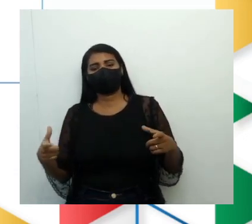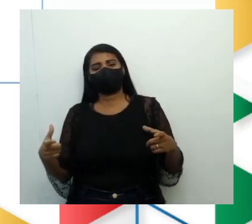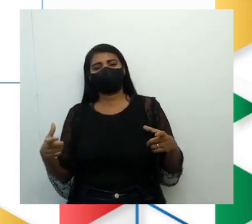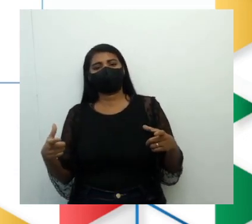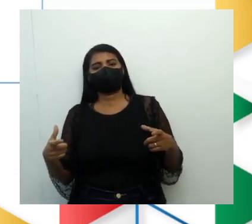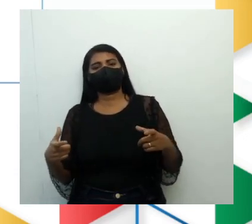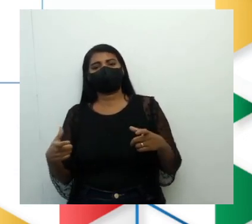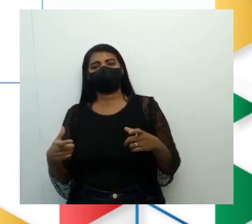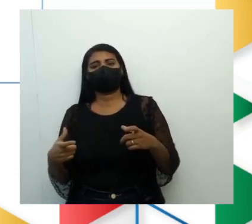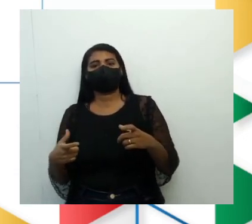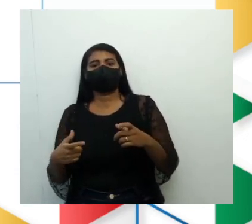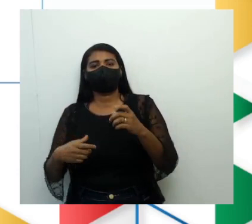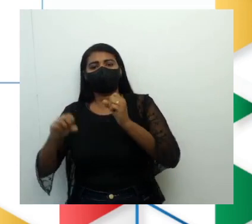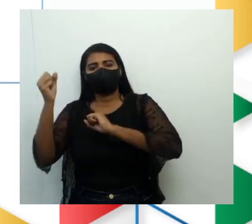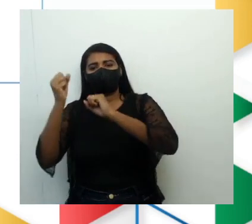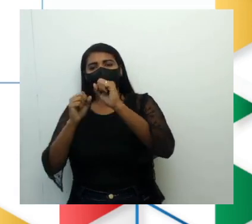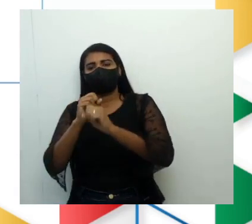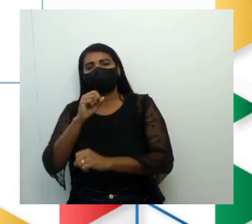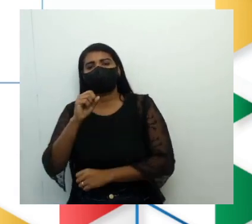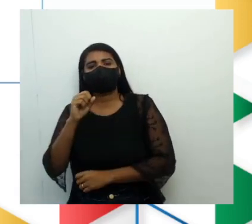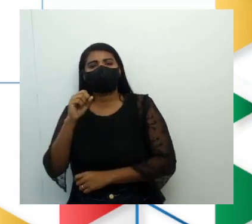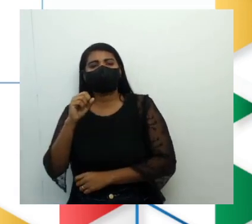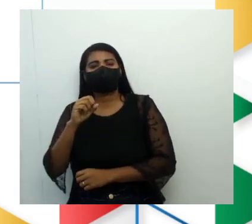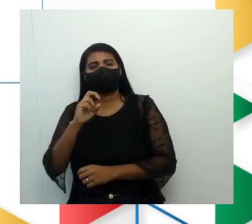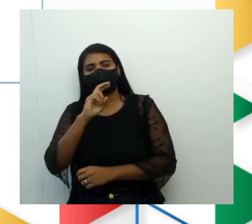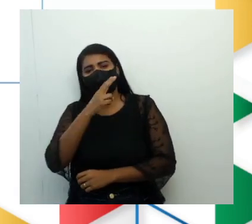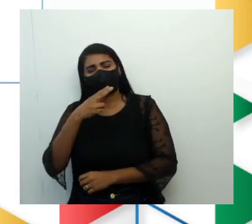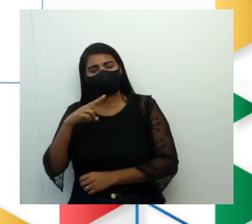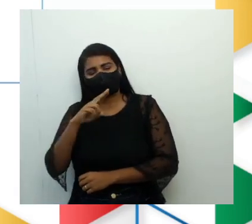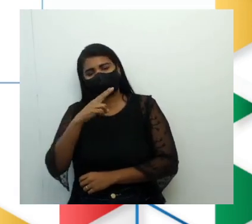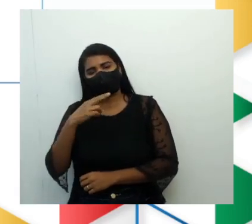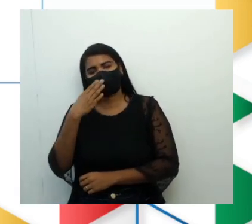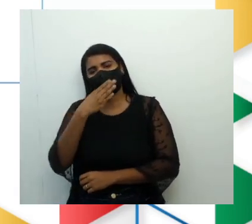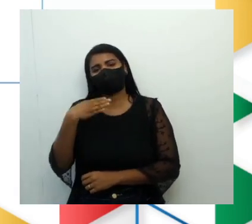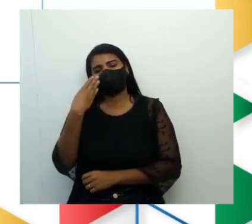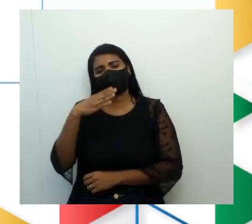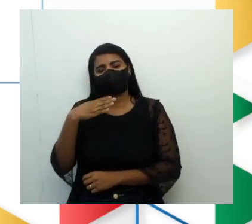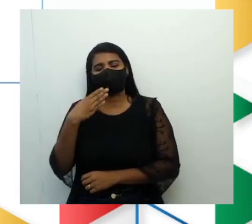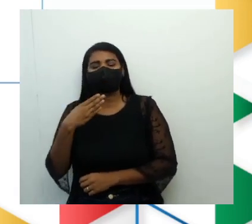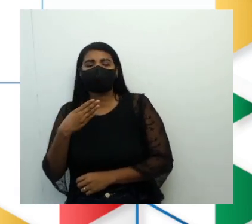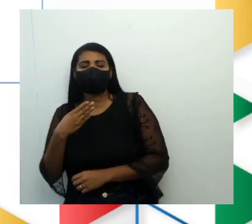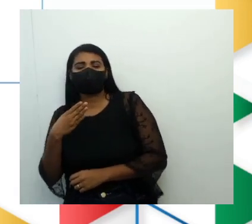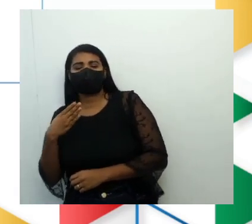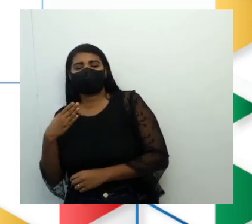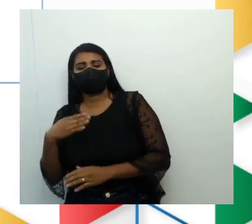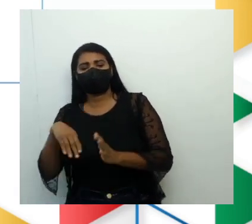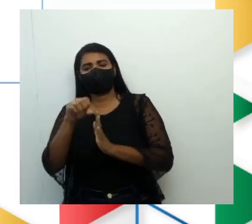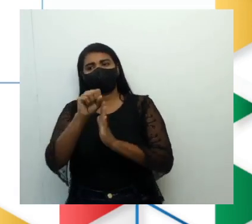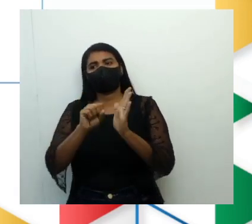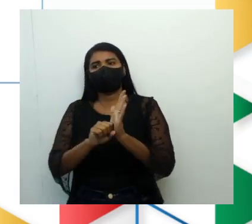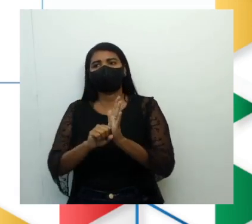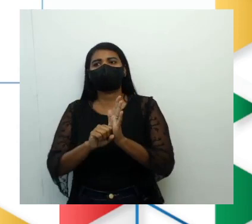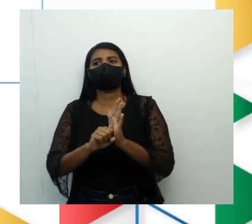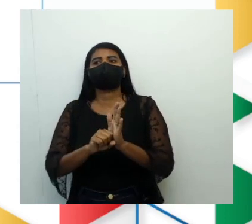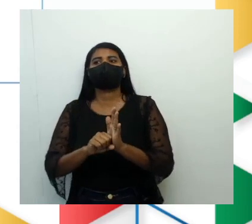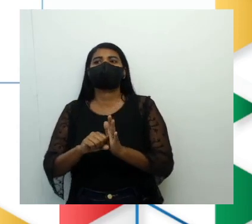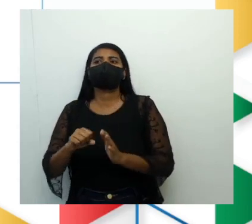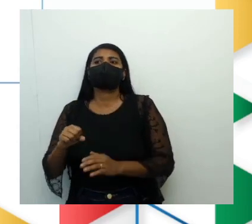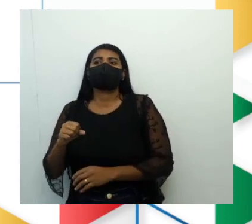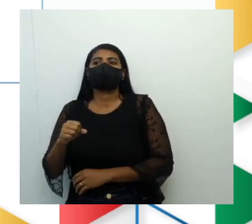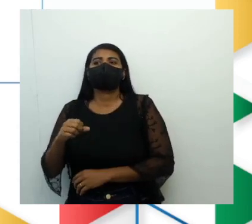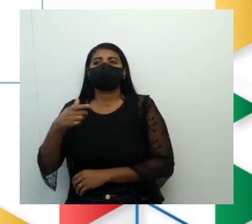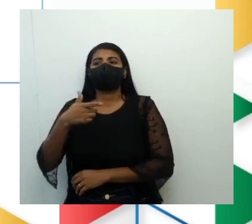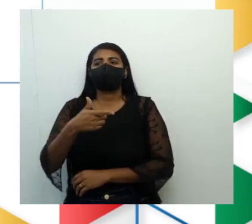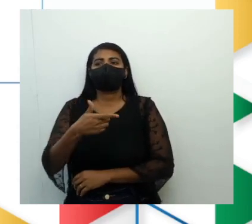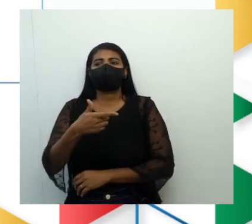dos engenhos de açúcar. Em 1572, lá pelo século XVI, o Brasil tinha 2 estados, como mostra